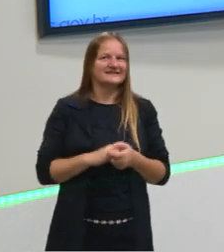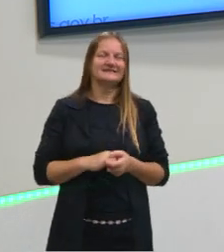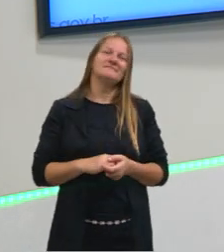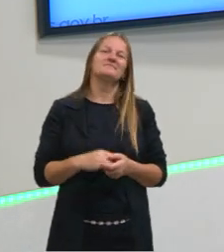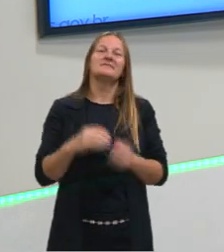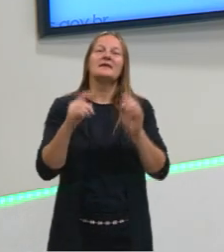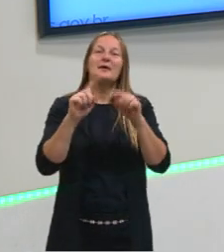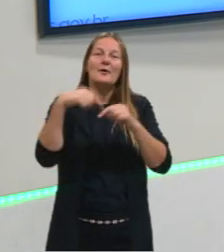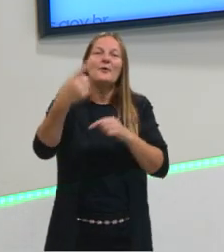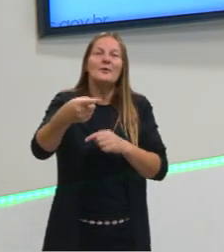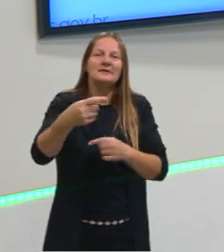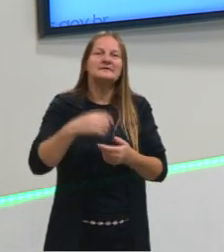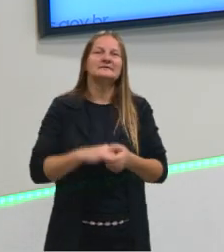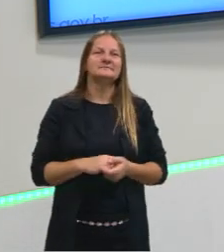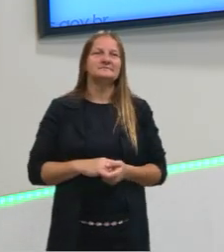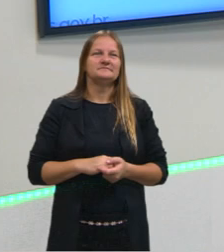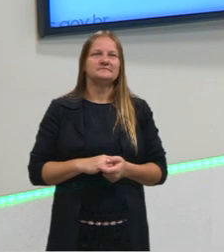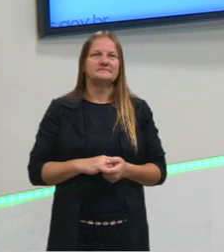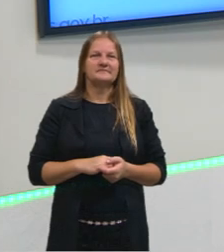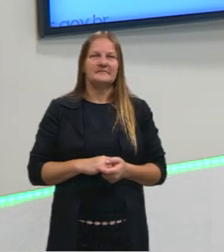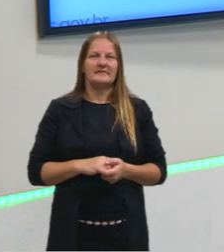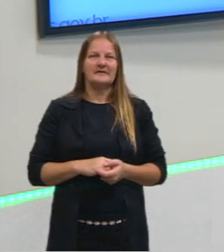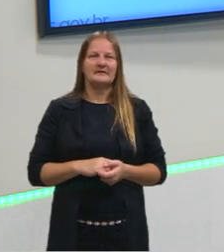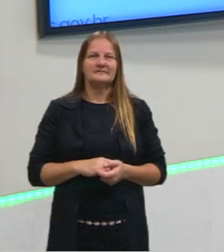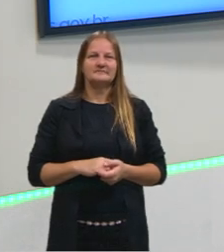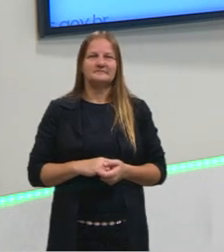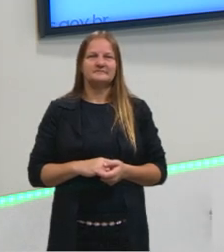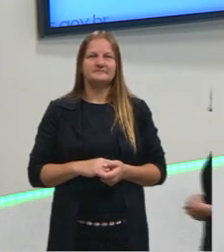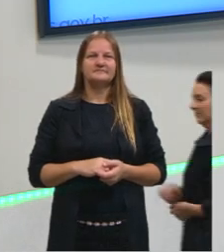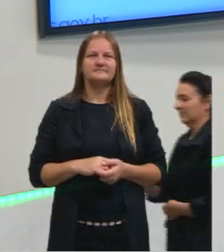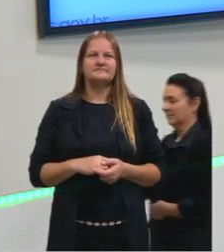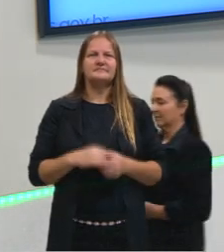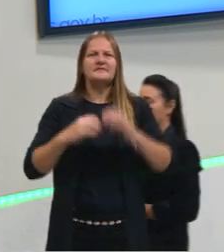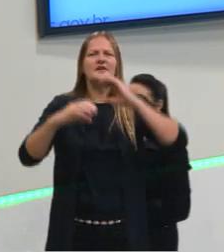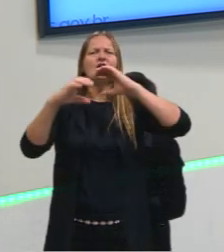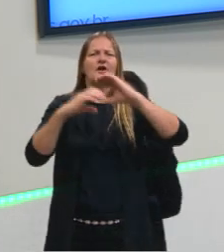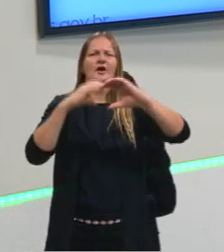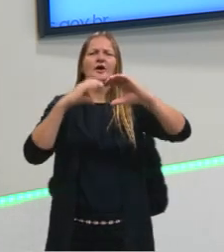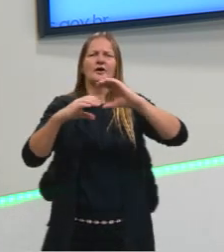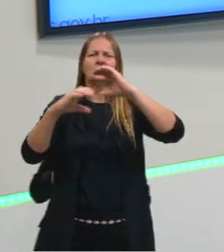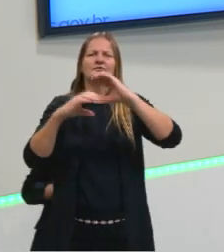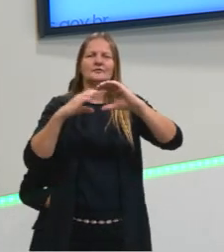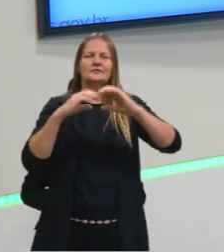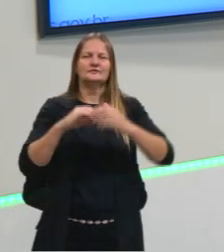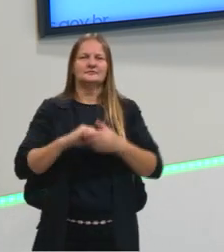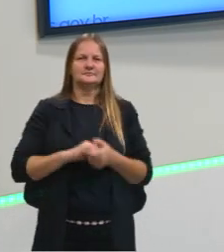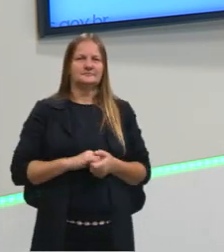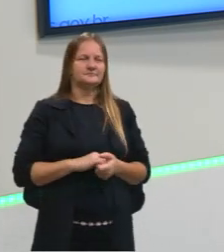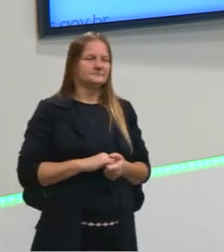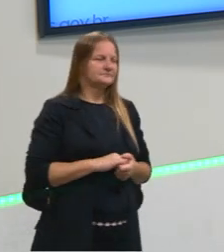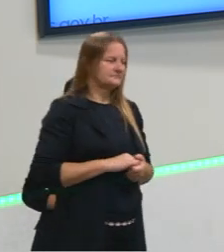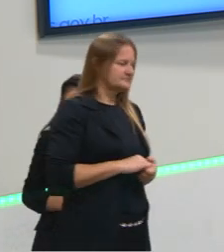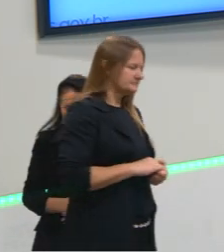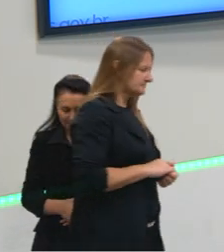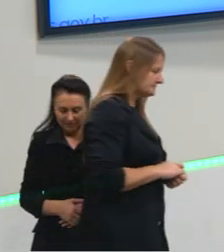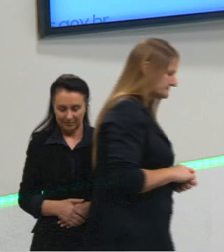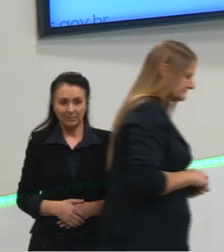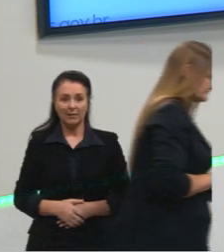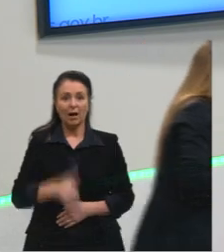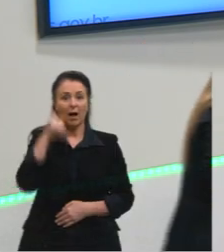e a próxima essa também é muito boa cantora fica constrangida diante da